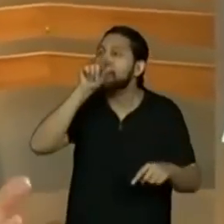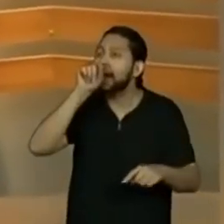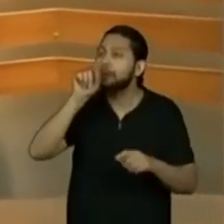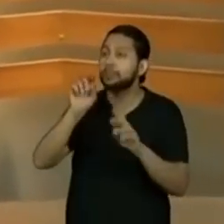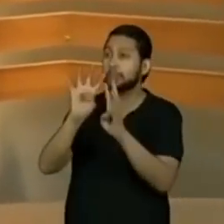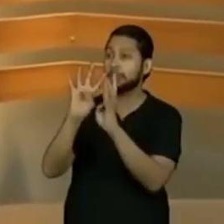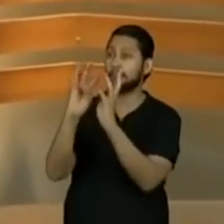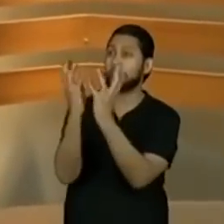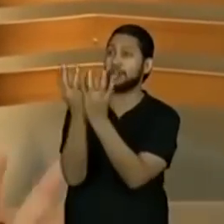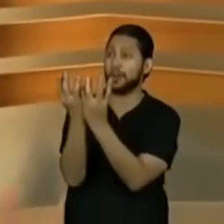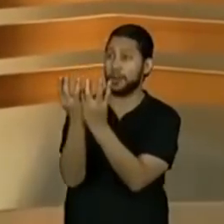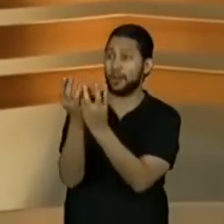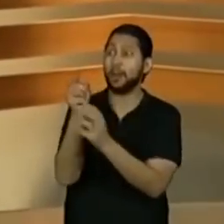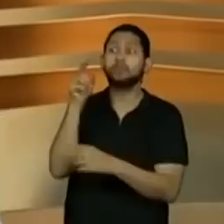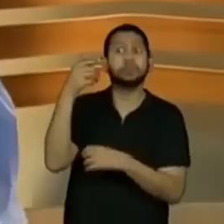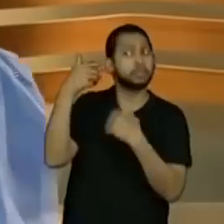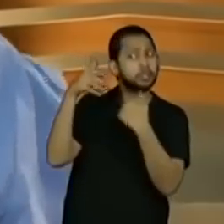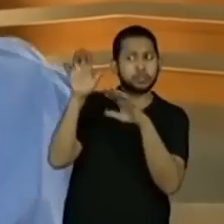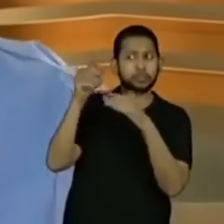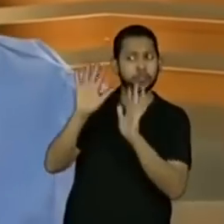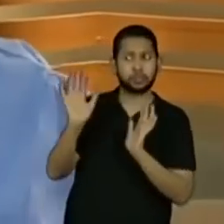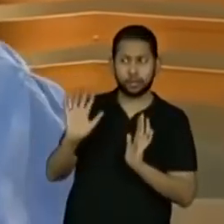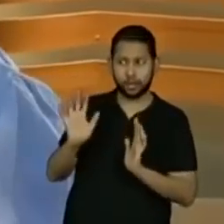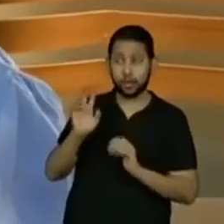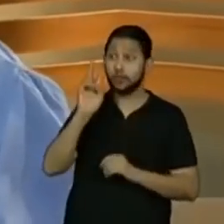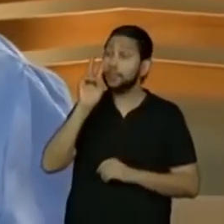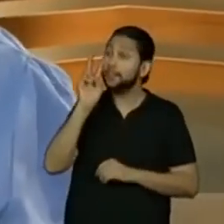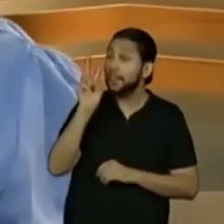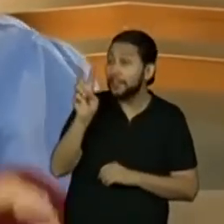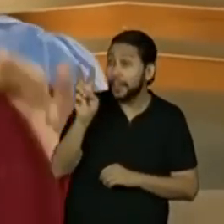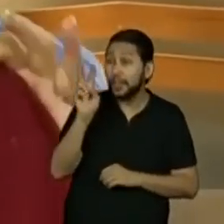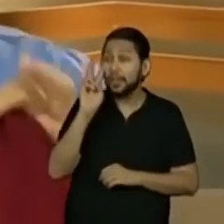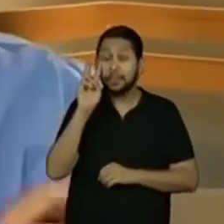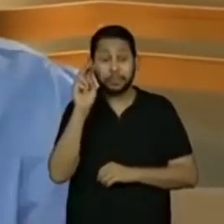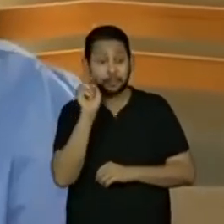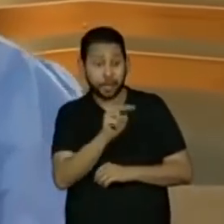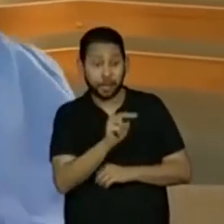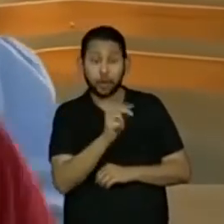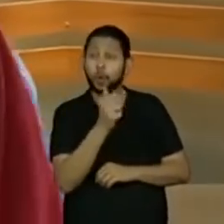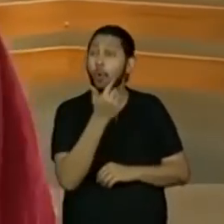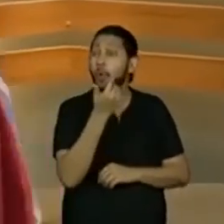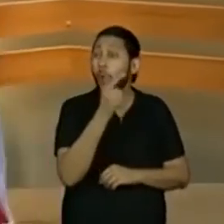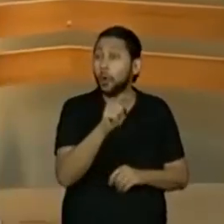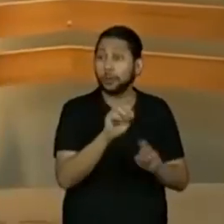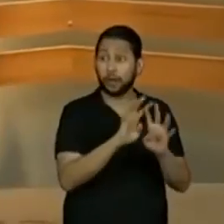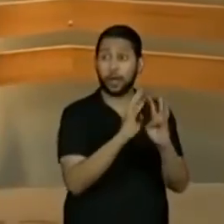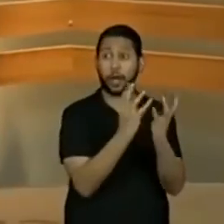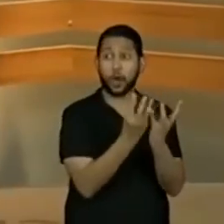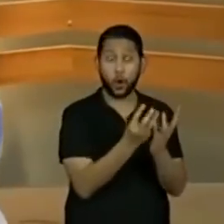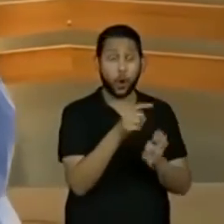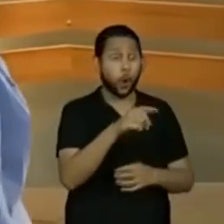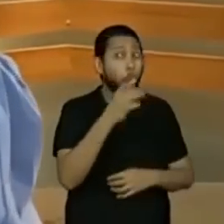gaiola de madeira, deixa ele lá. Você vai ver pertinho uma gaiola que é de